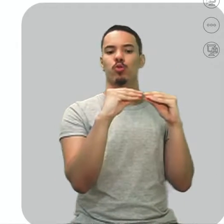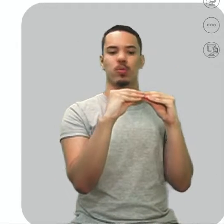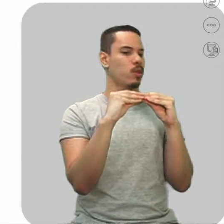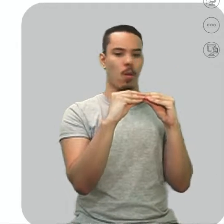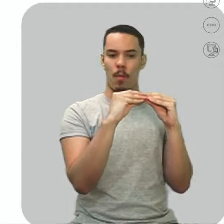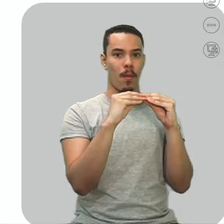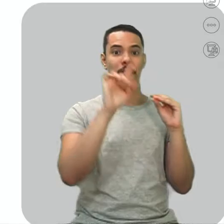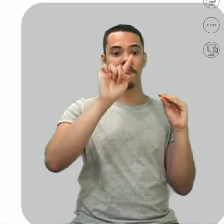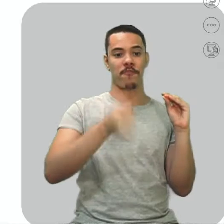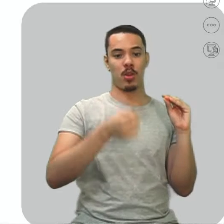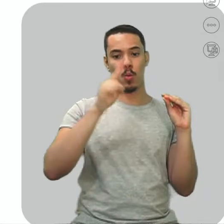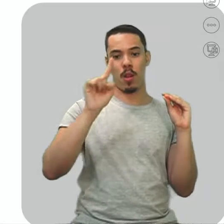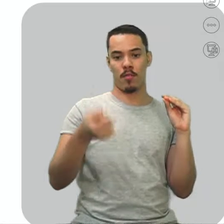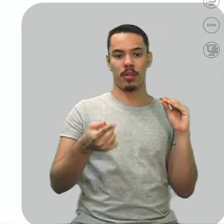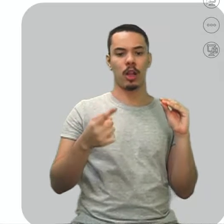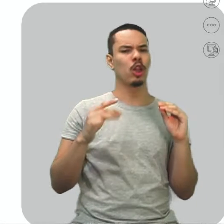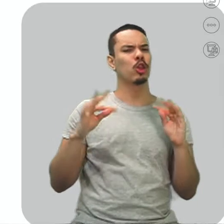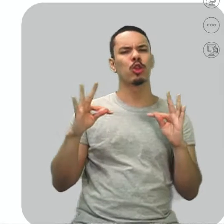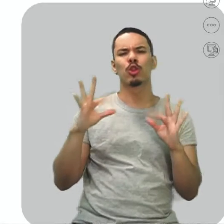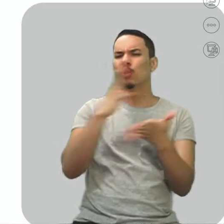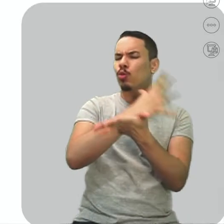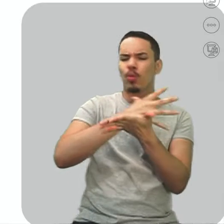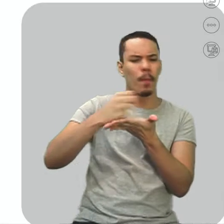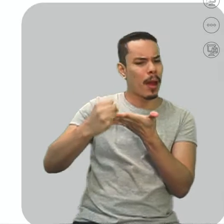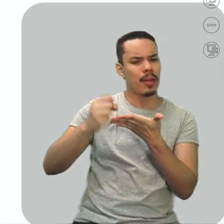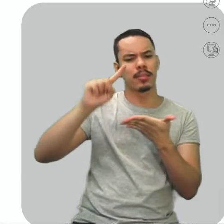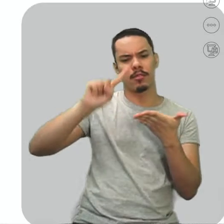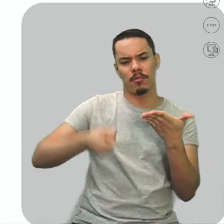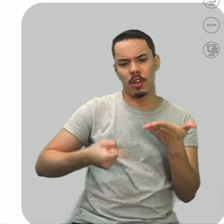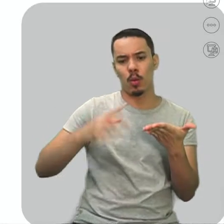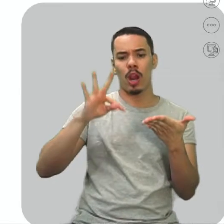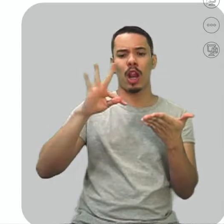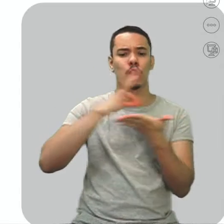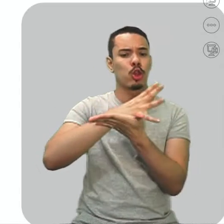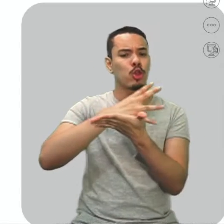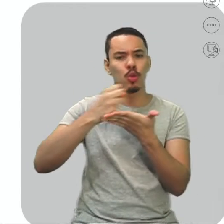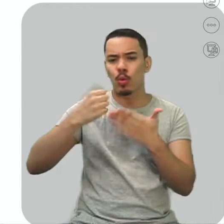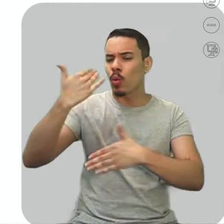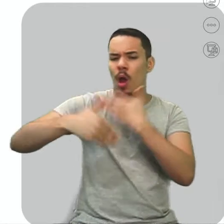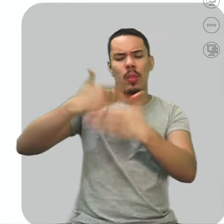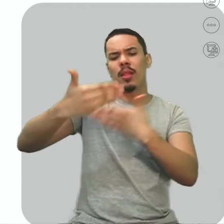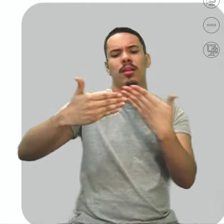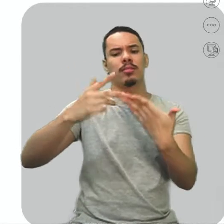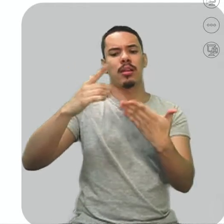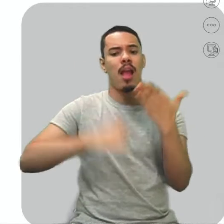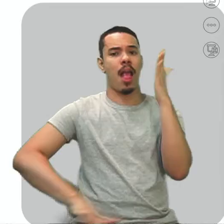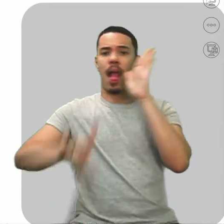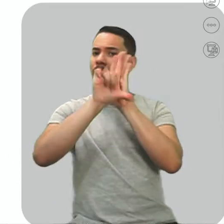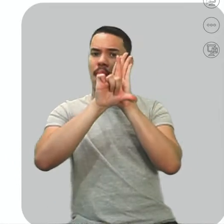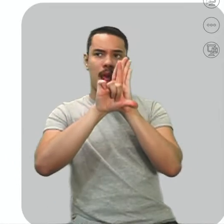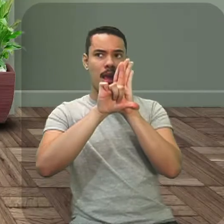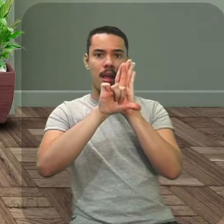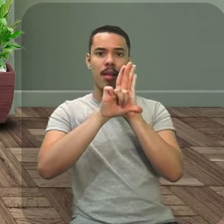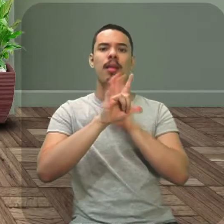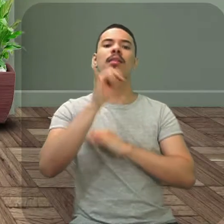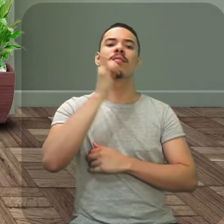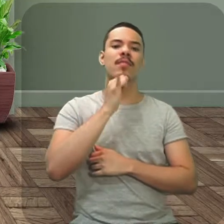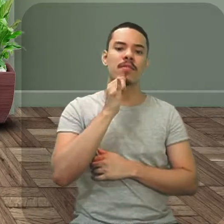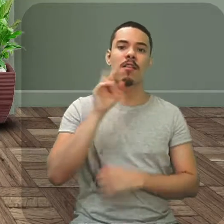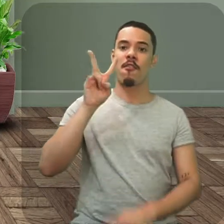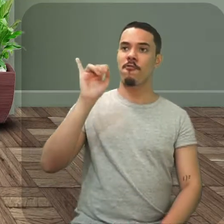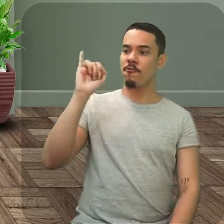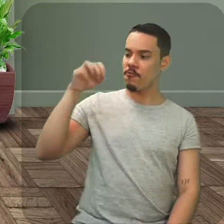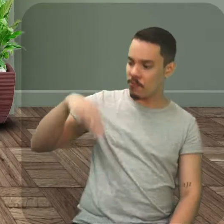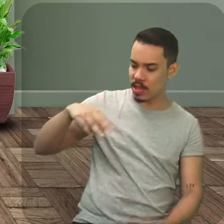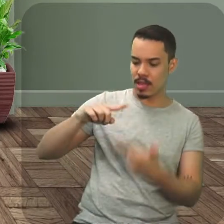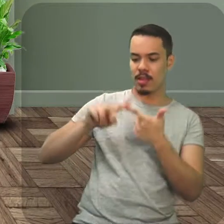condição tudo passa tudo corre Ellen é o mesmo exemplo aconteceu Kombi